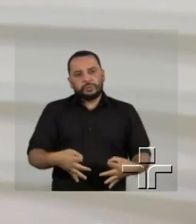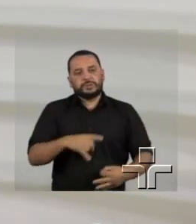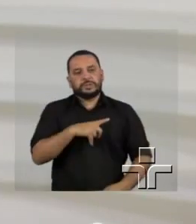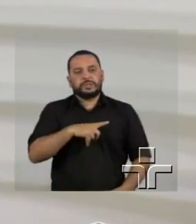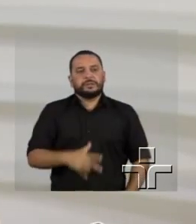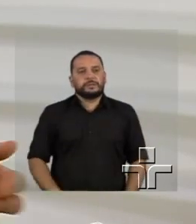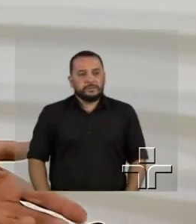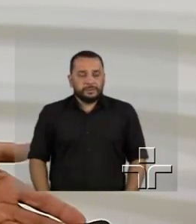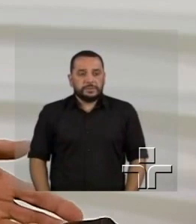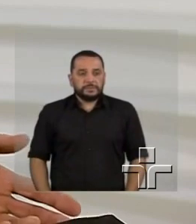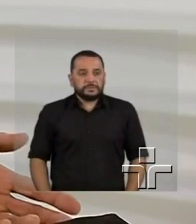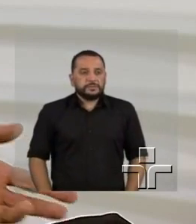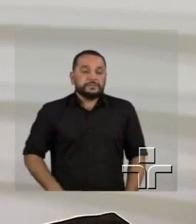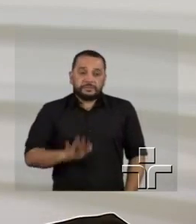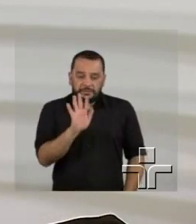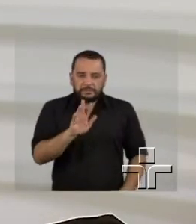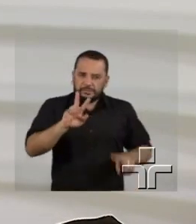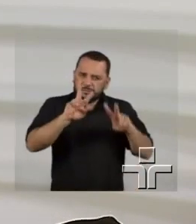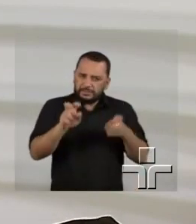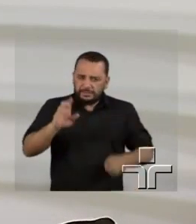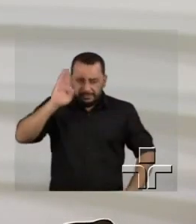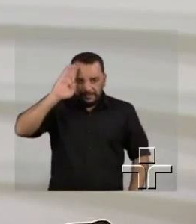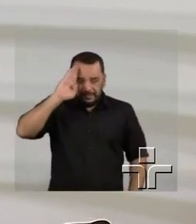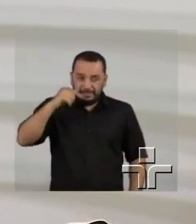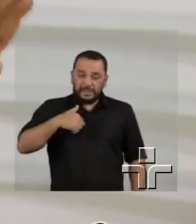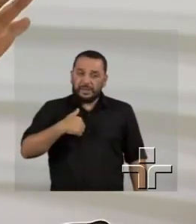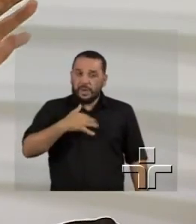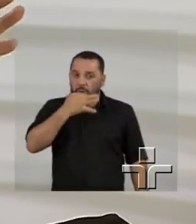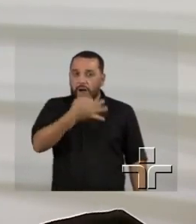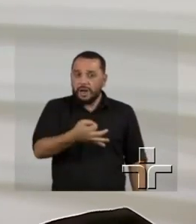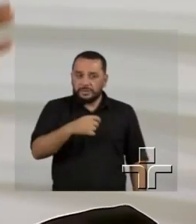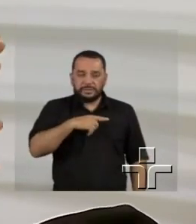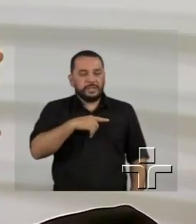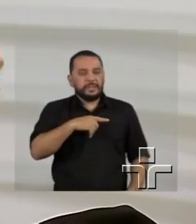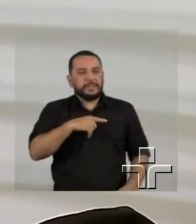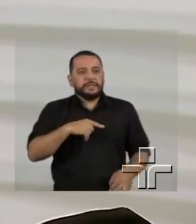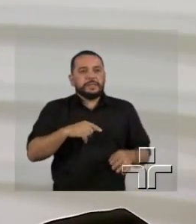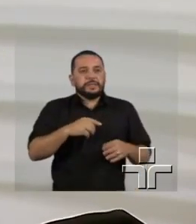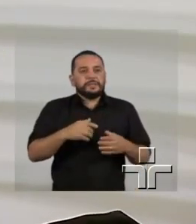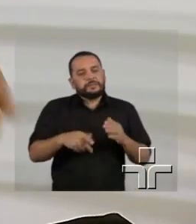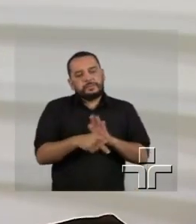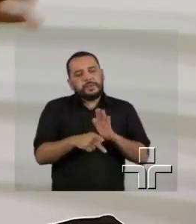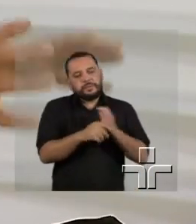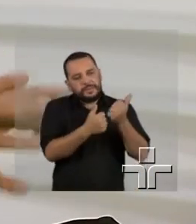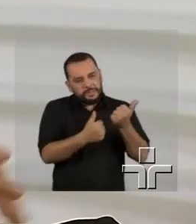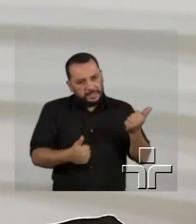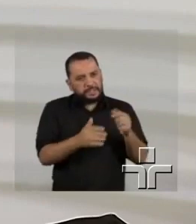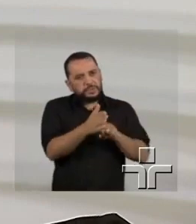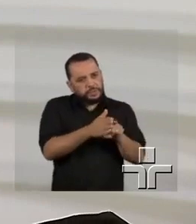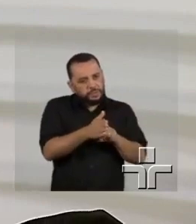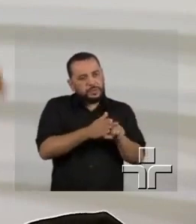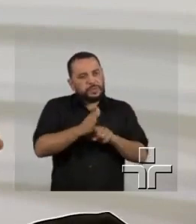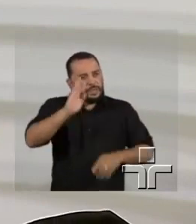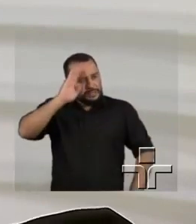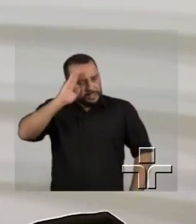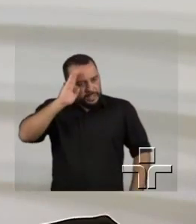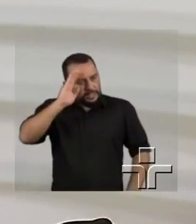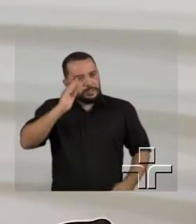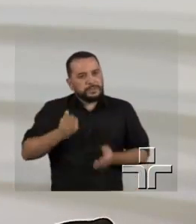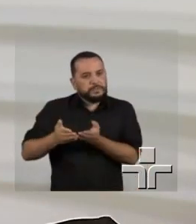tudo, ciumeira de correligionário, não é nem ciumeira pessoal, né? Mas o importante é que o trabalho está sendo feito,